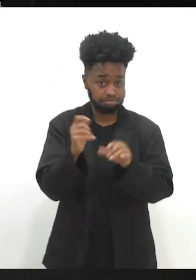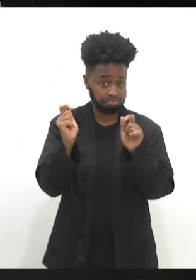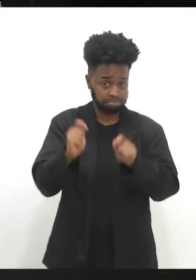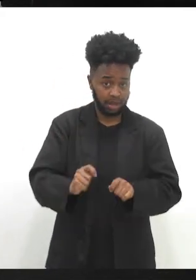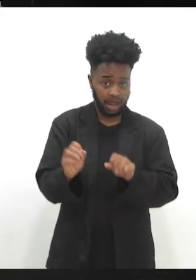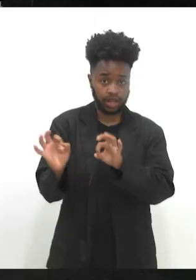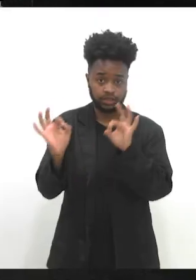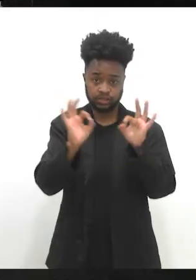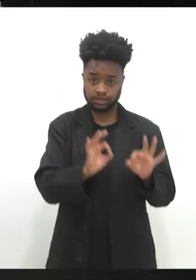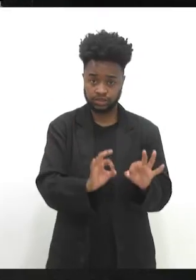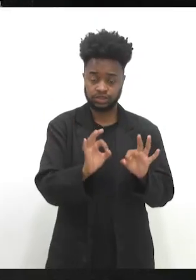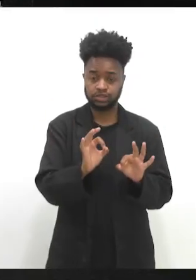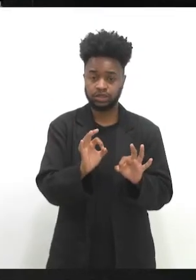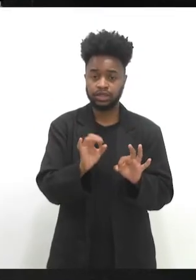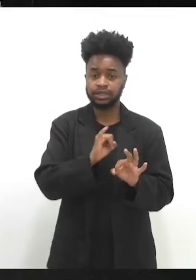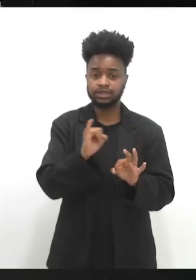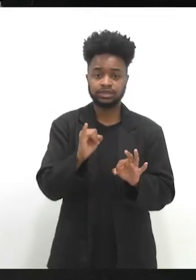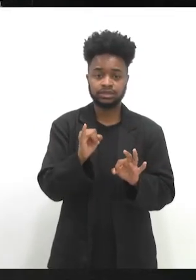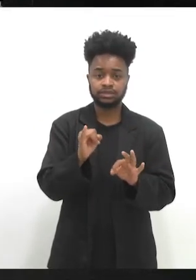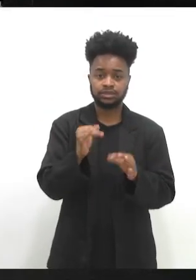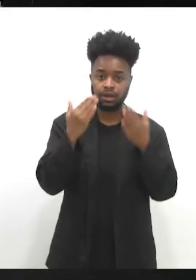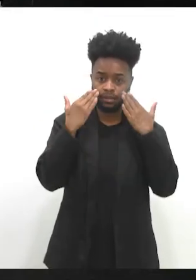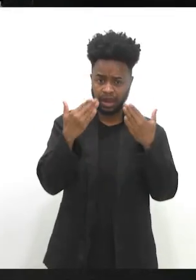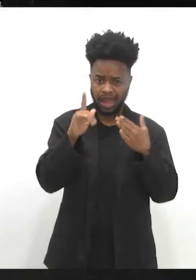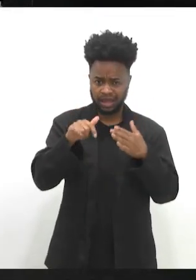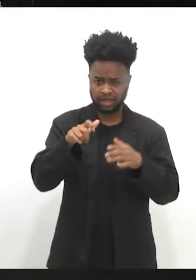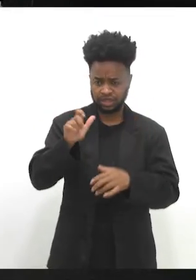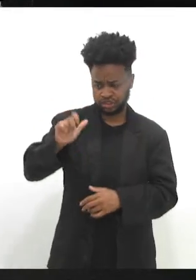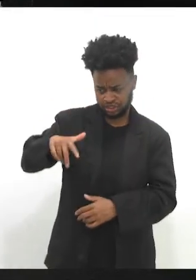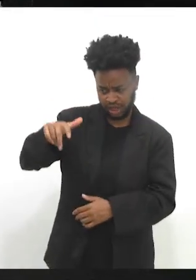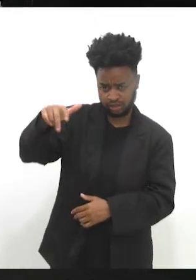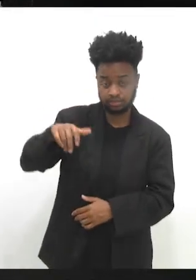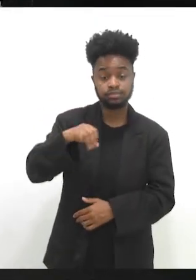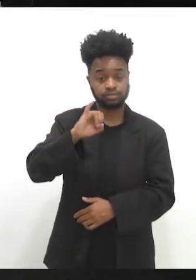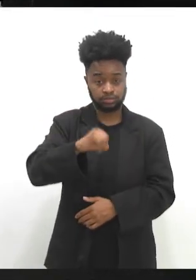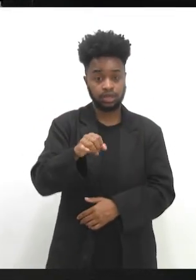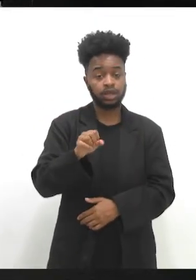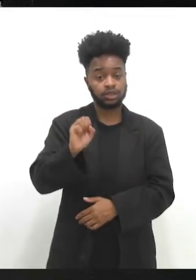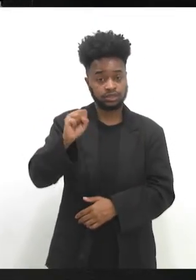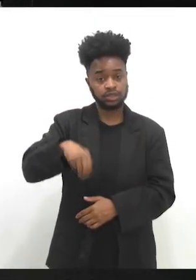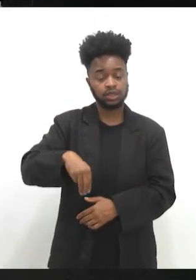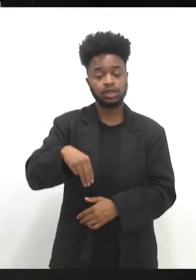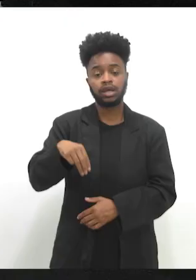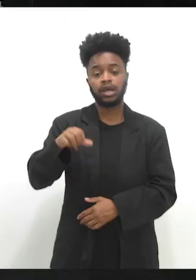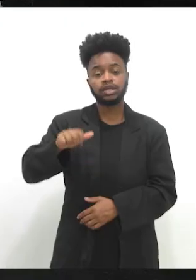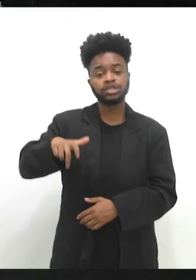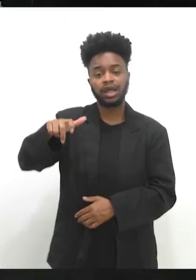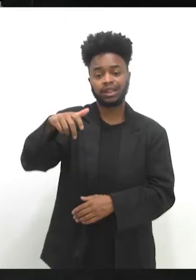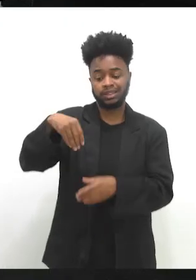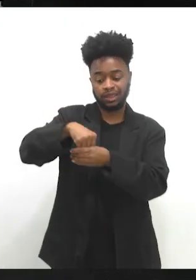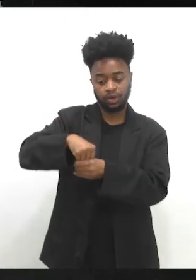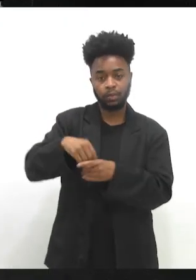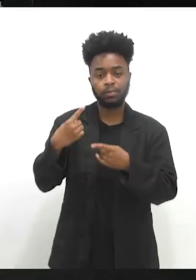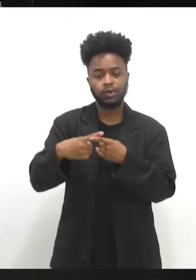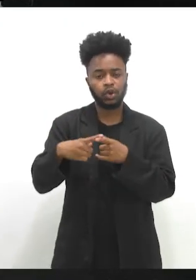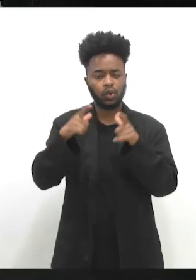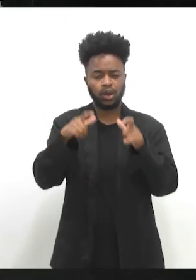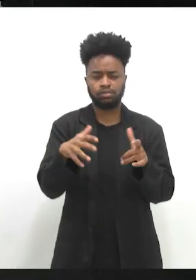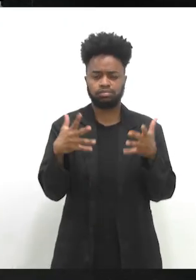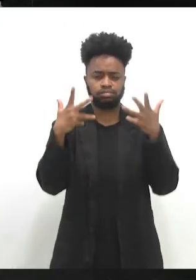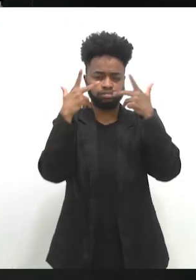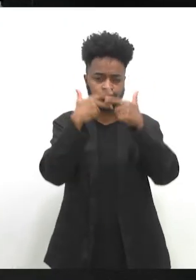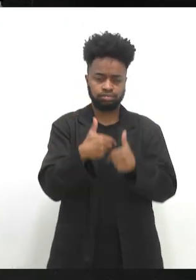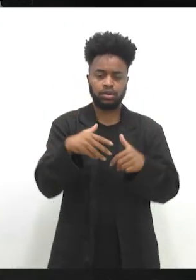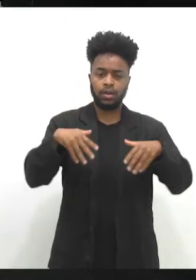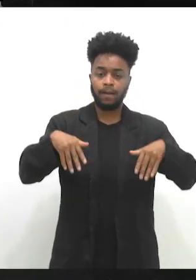é possível assistir por cada vez que vocês se apresentam? É na escadaria, não é isso? Na escadaria interna, que já funciona ali como um grande cenário, porque é um